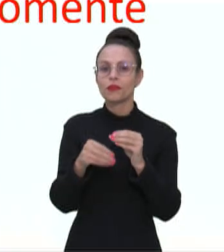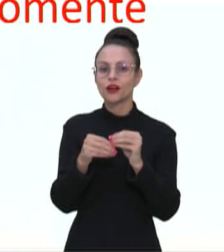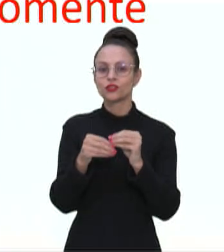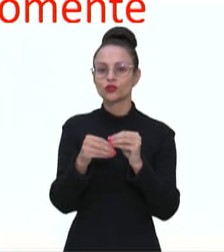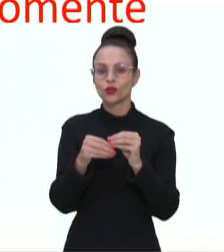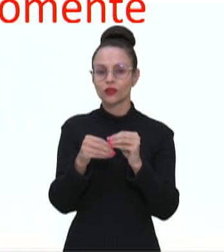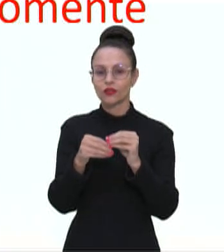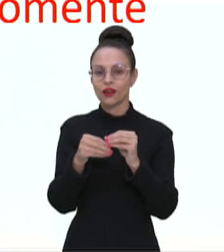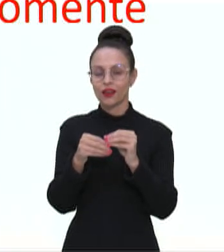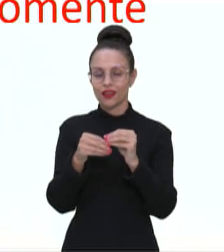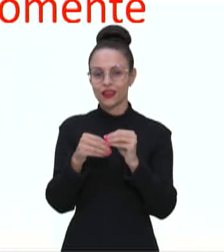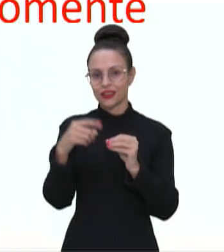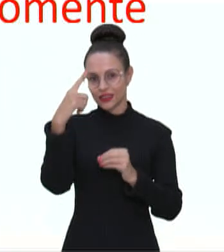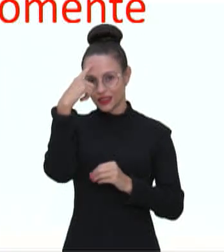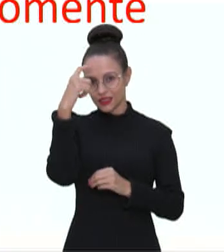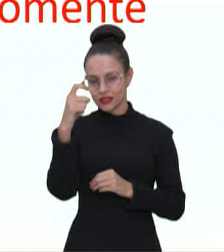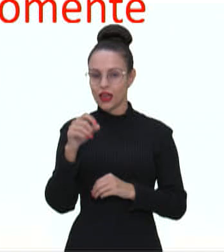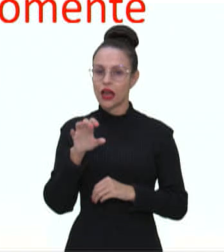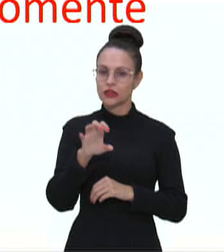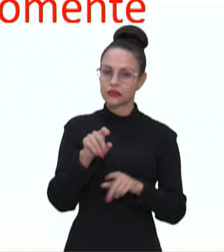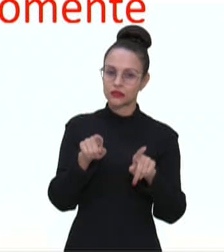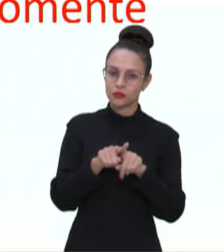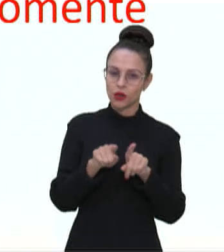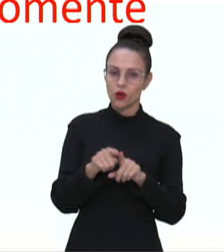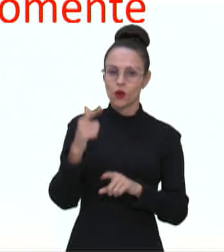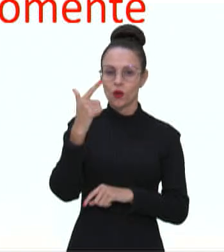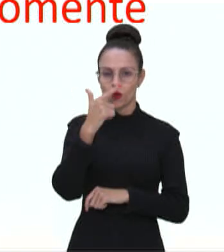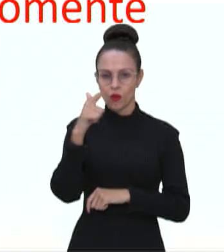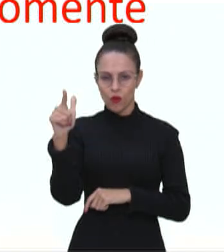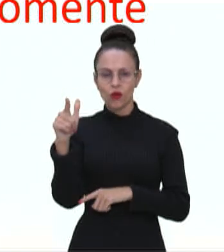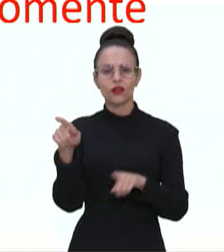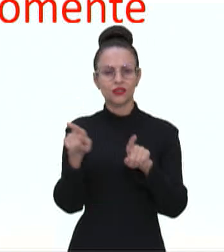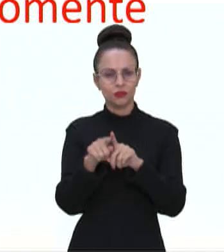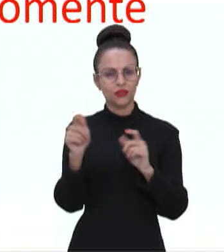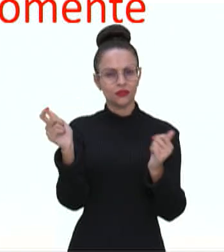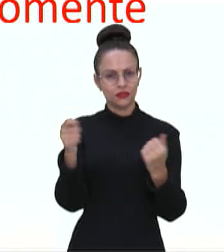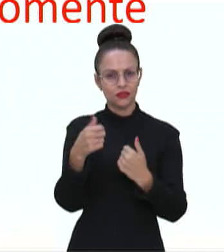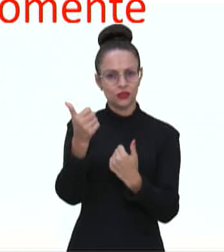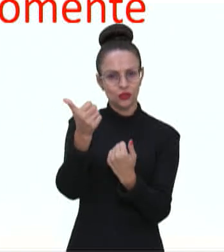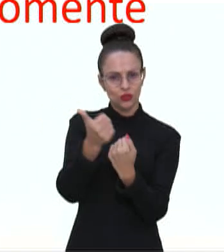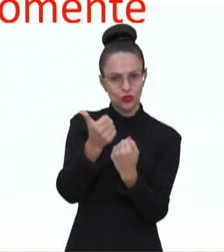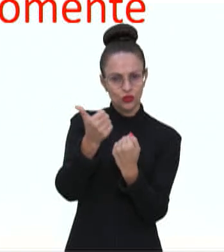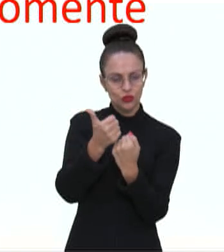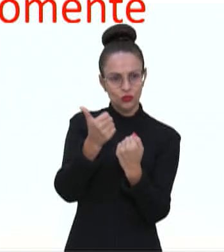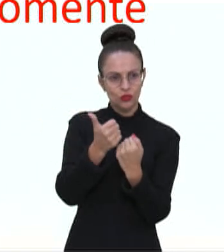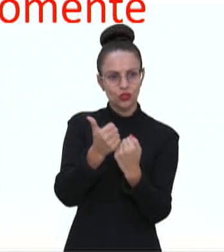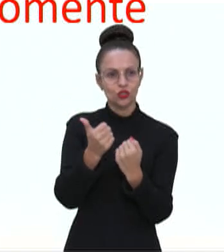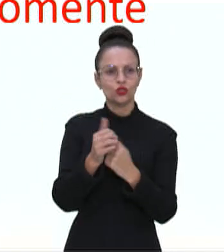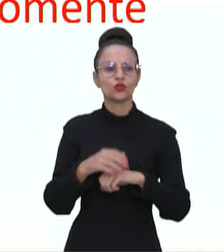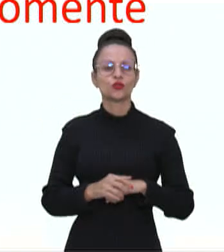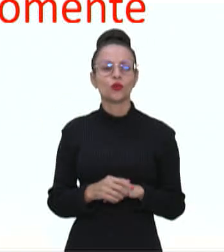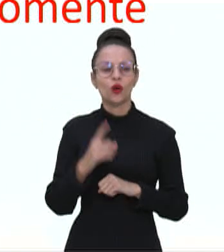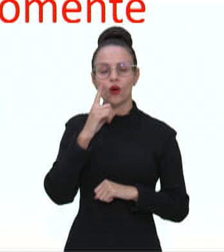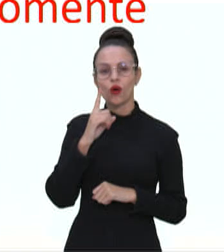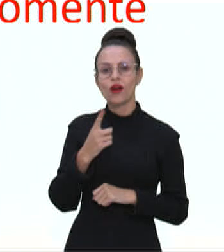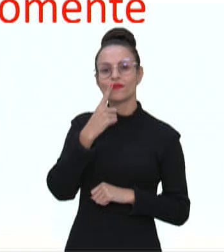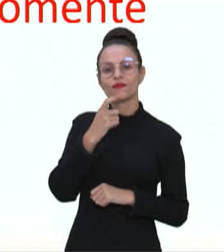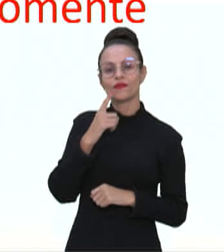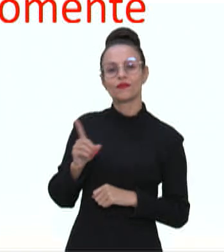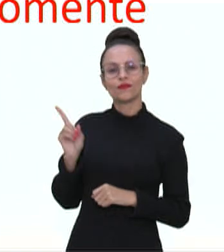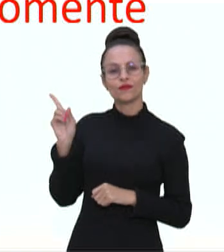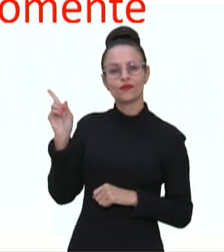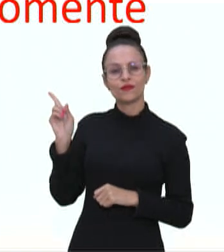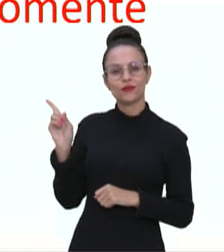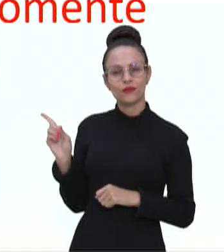né? Assim como outros operadores que poderiam ser substituídos. O nem, o bem